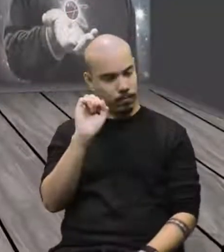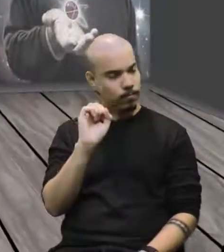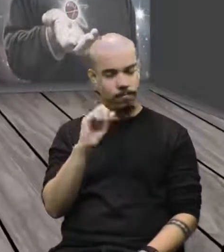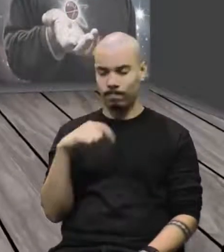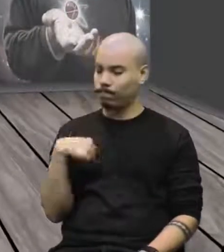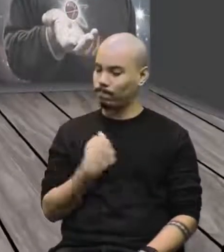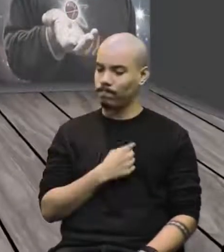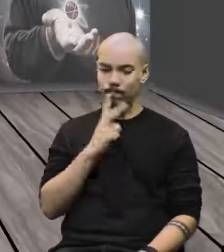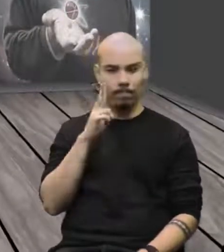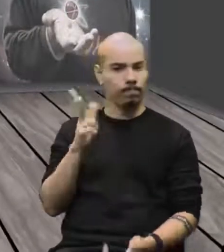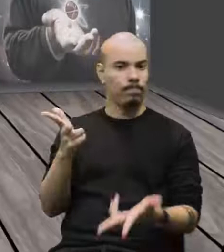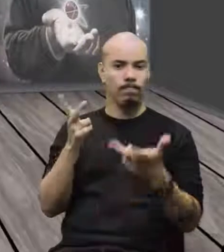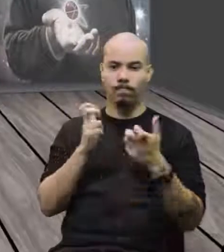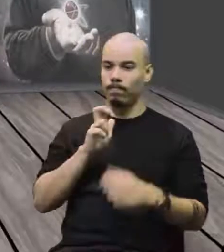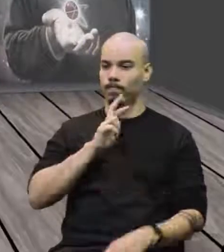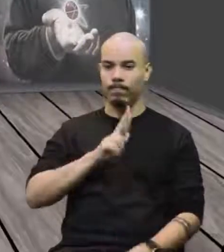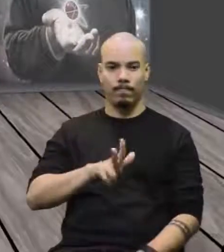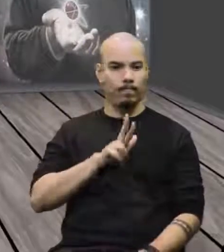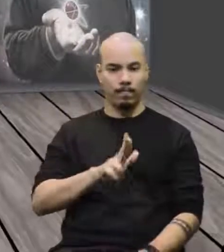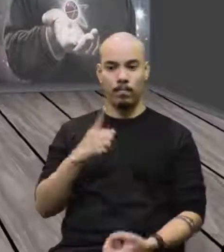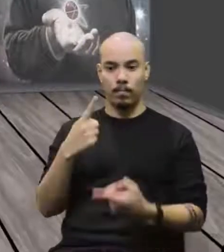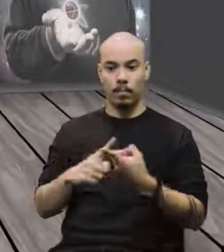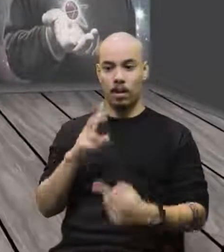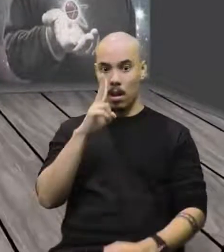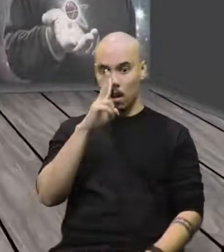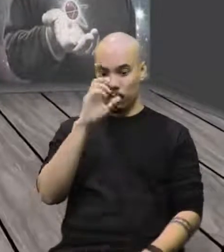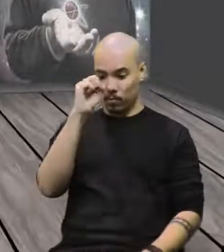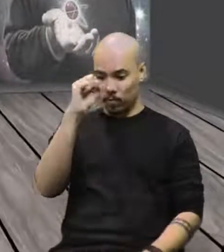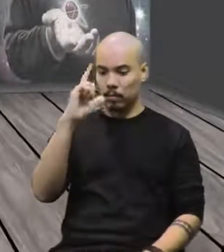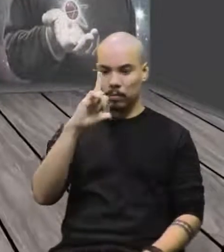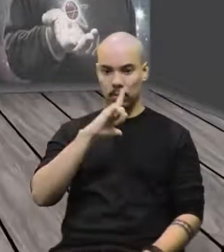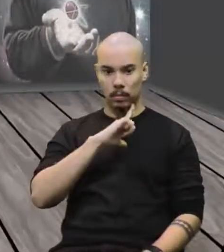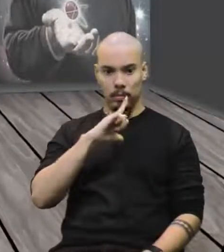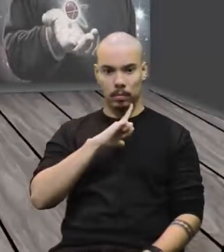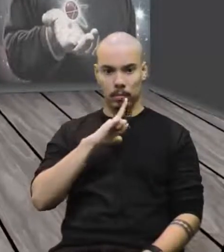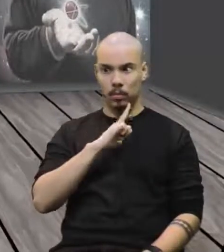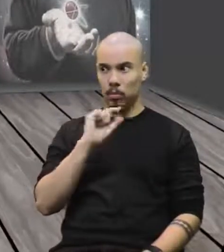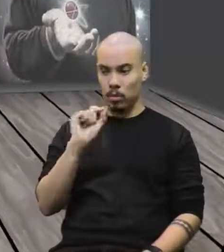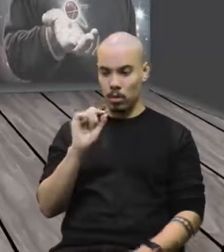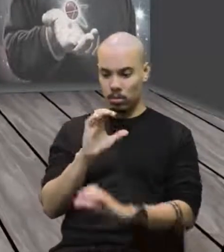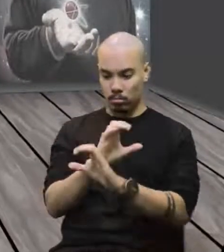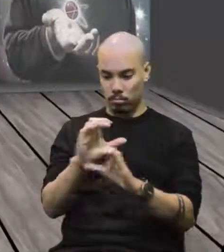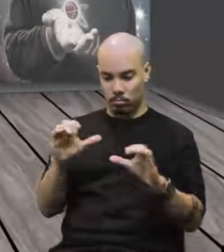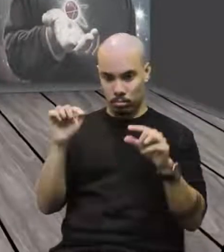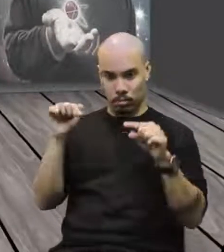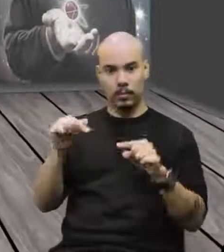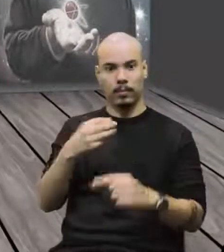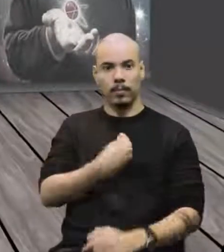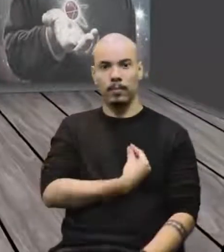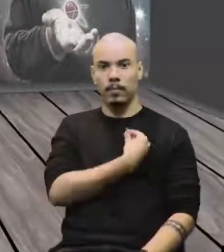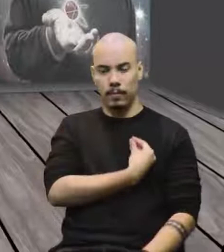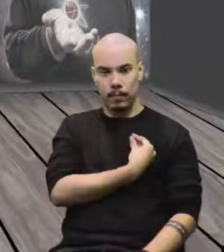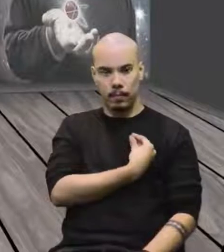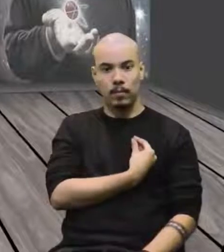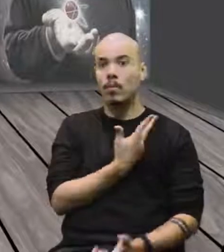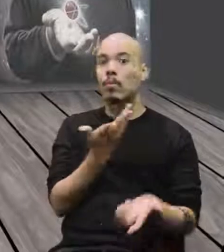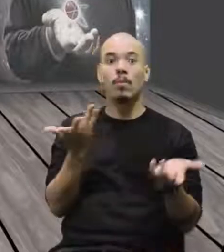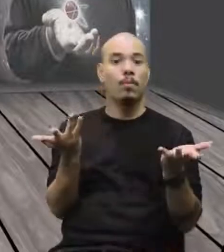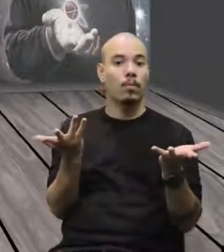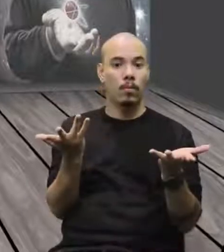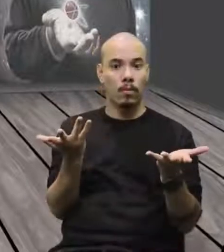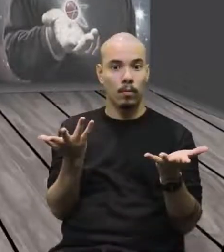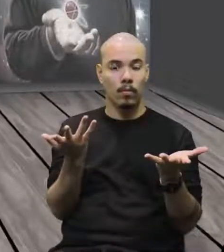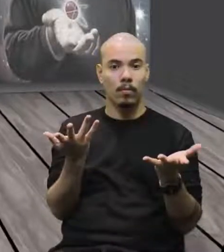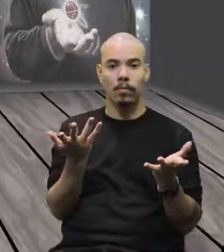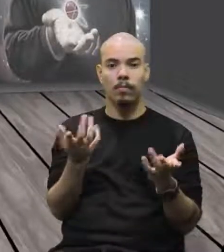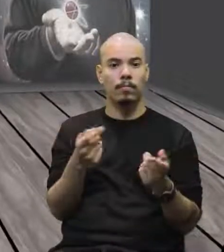não é assim. A força magnética, ela tem uma configuração para que ela exista. Qual é? É que